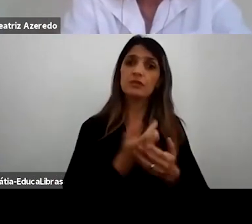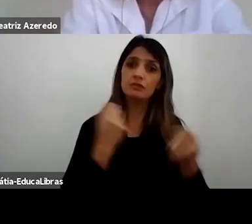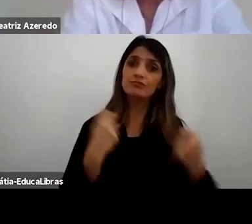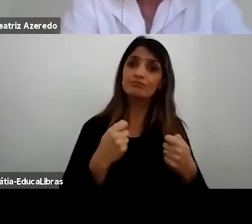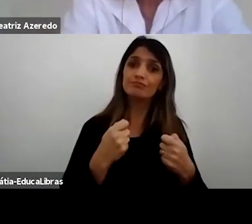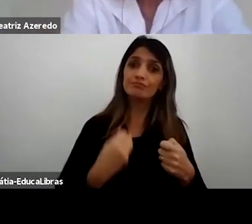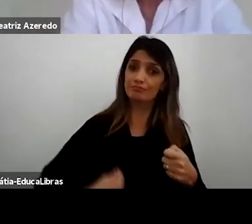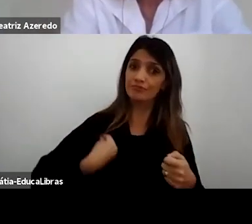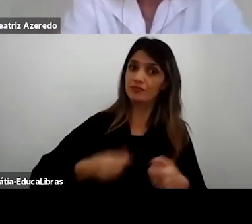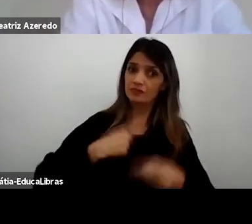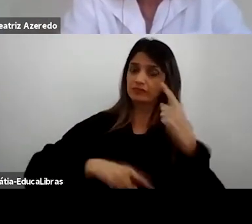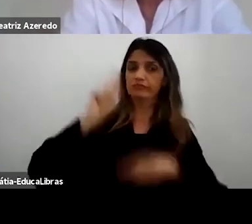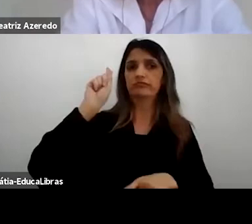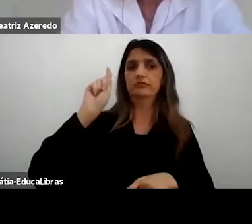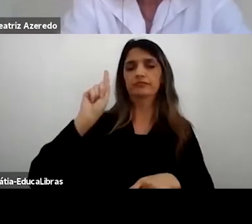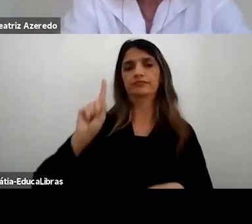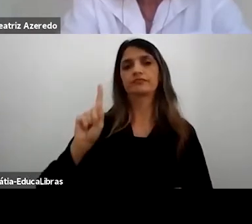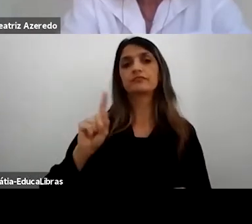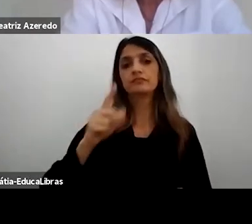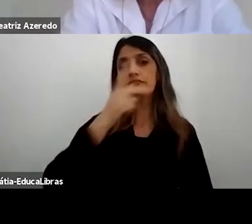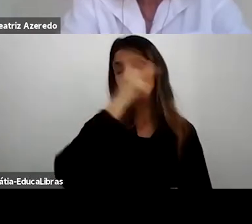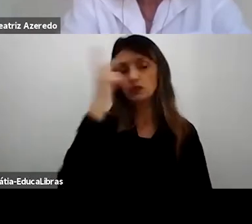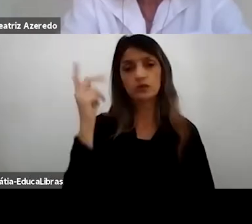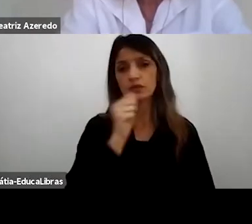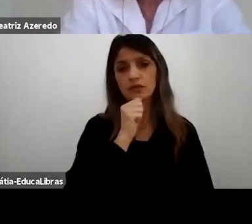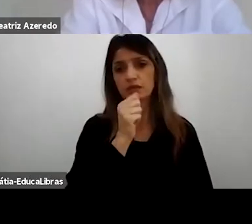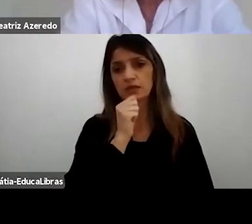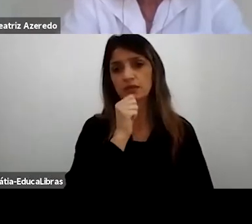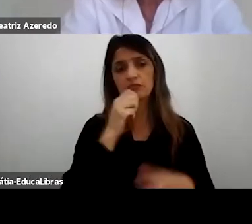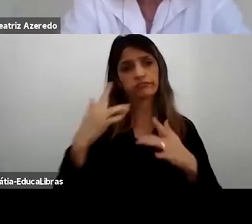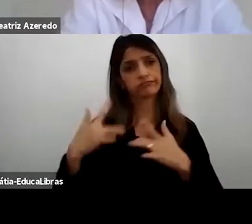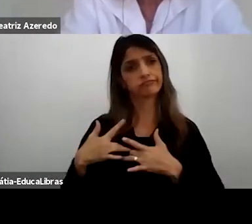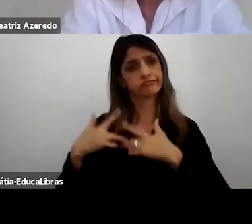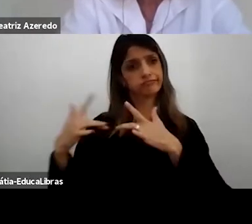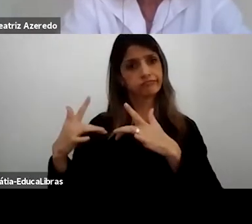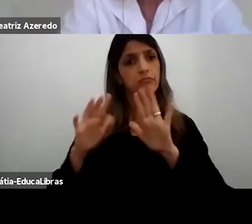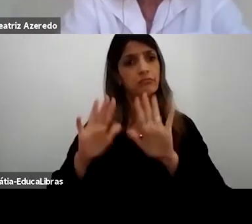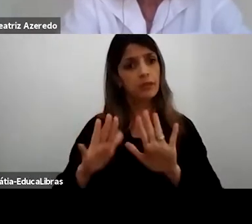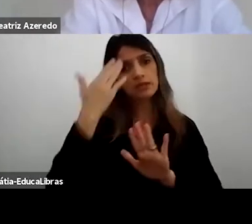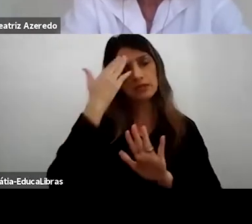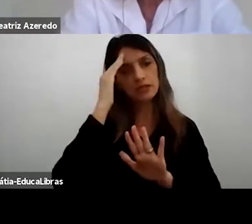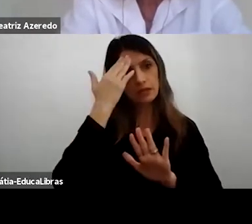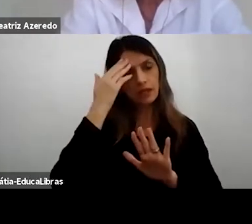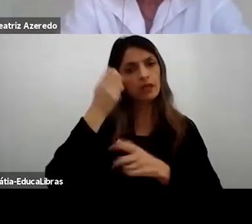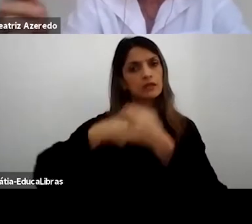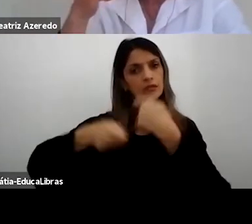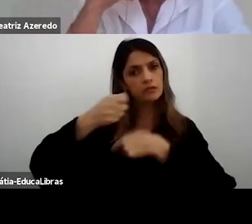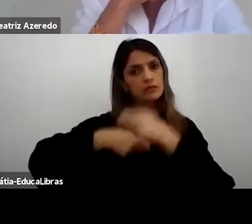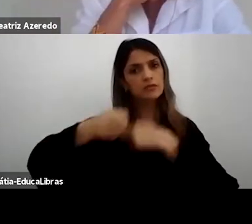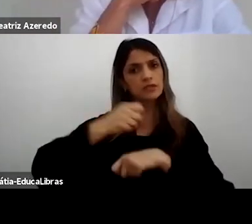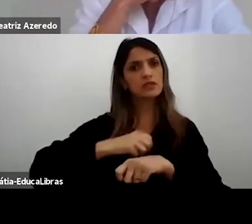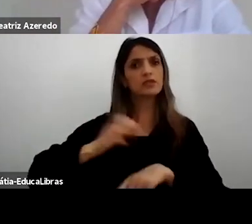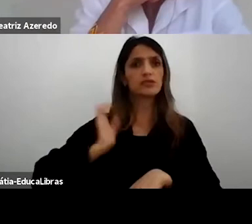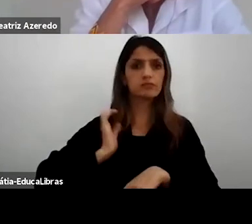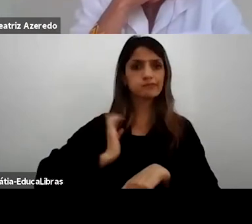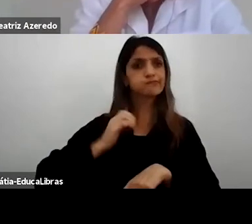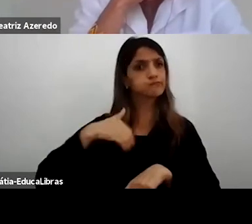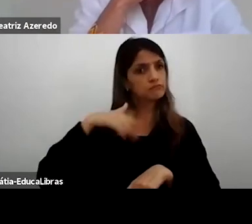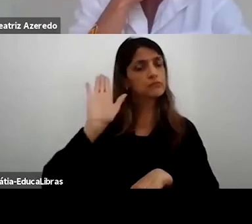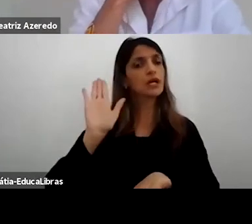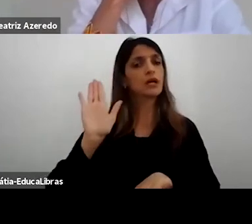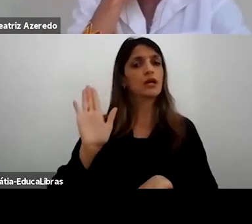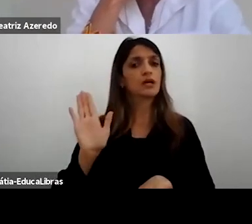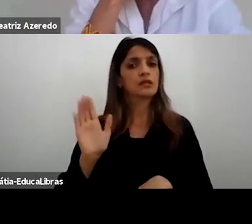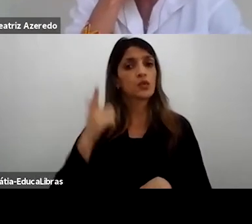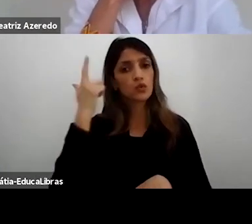que ainda não conseguiram entender por caridade, por solidariedade, que entenda pela parte econômica de ganhar dinheiro também. É possível ajudar nesse